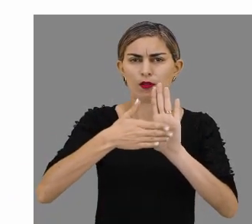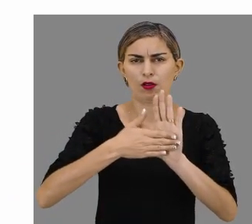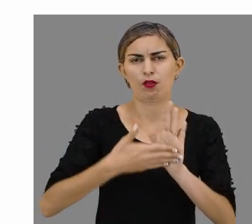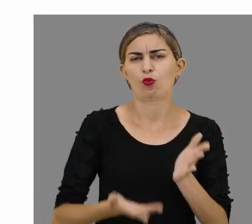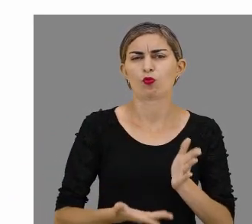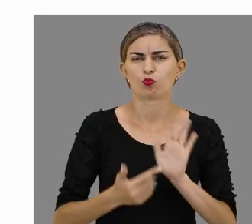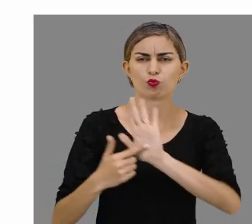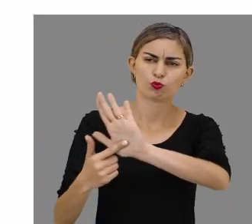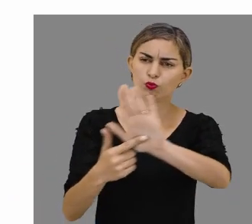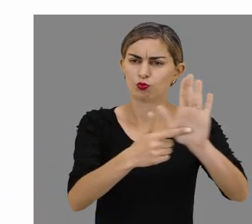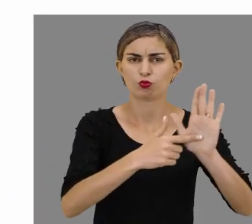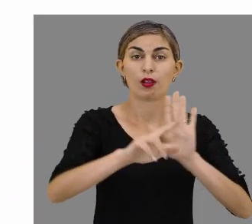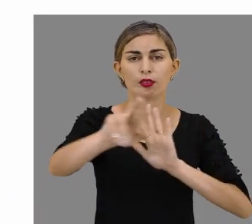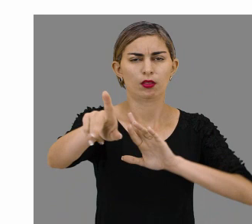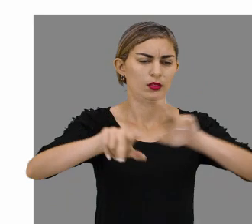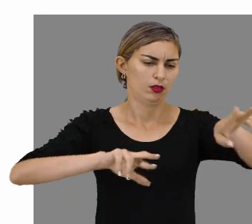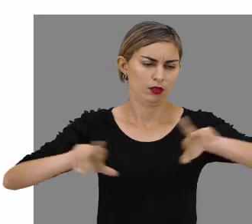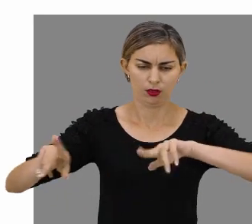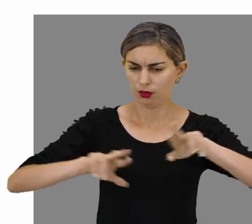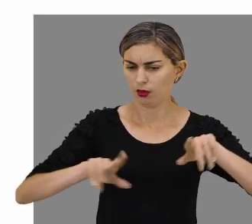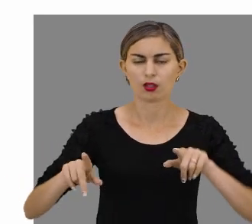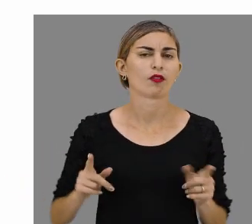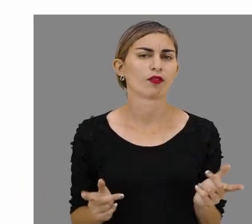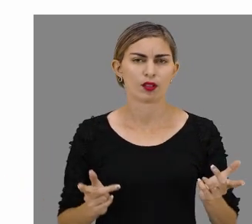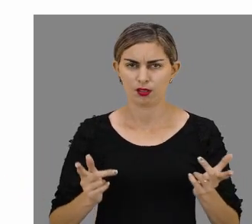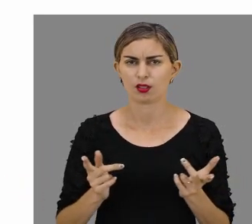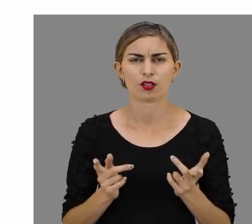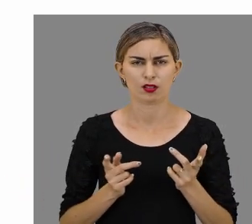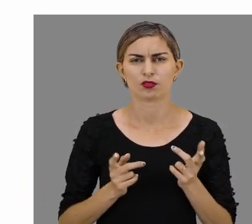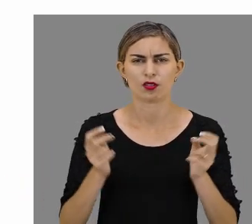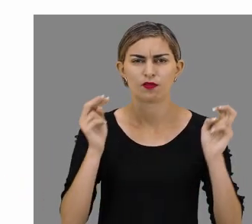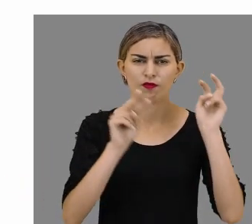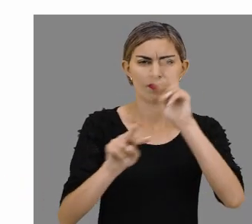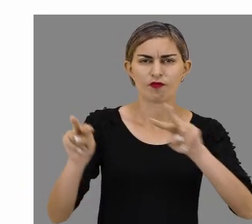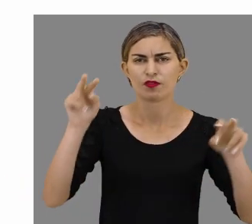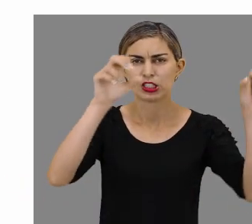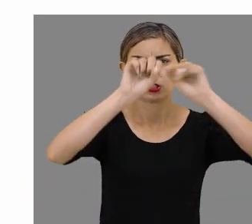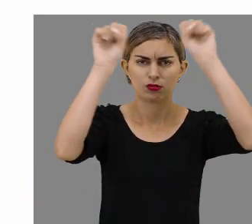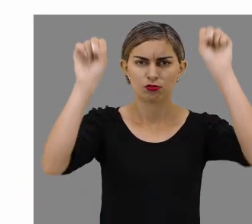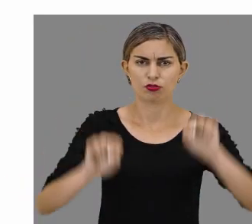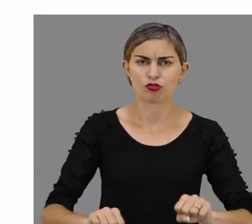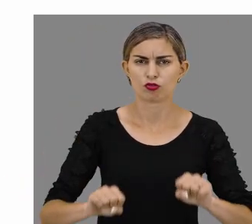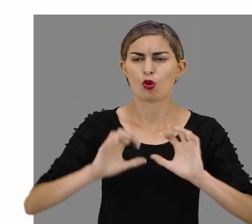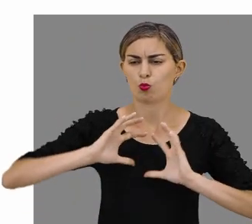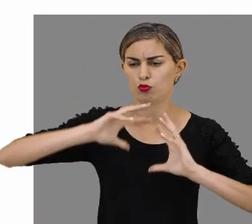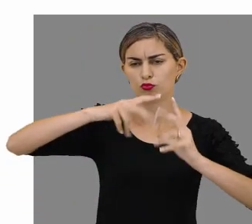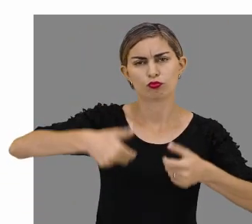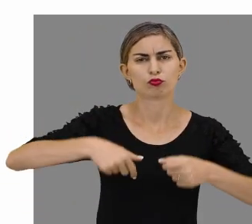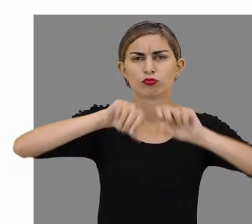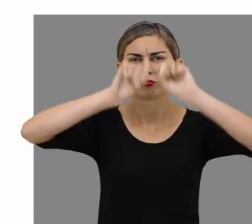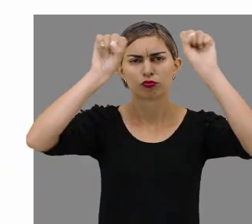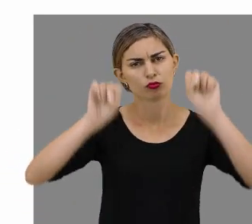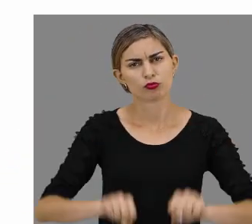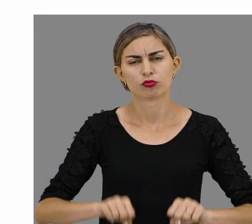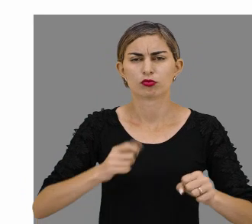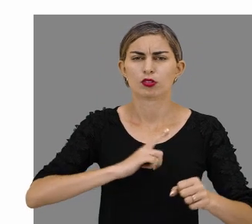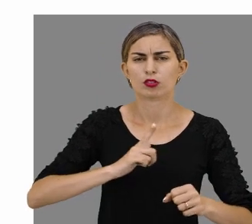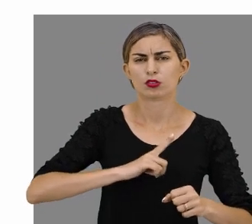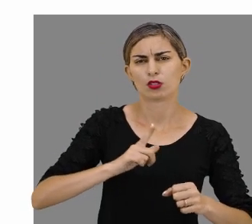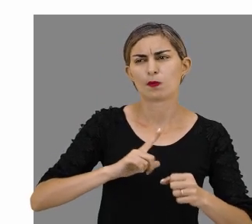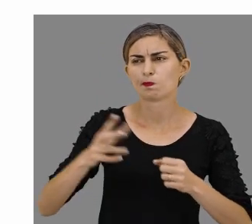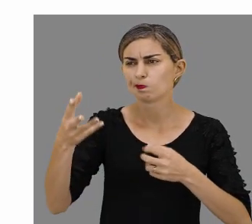padrões, são abordagens diferentes de ver o sistema, de ver o mundo e